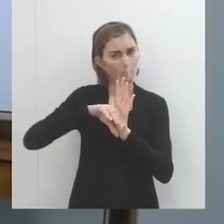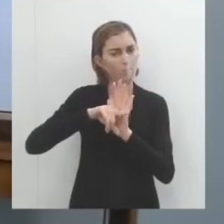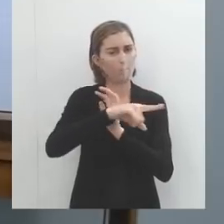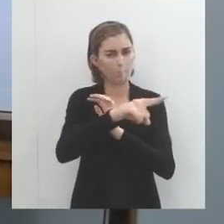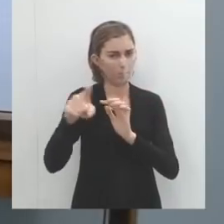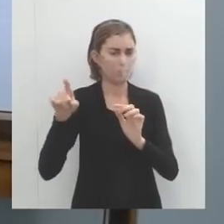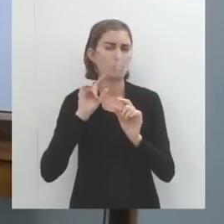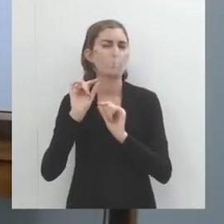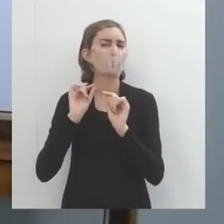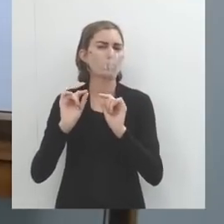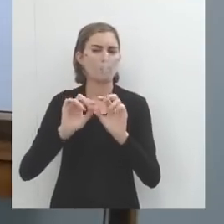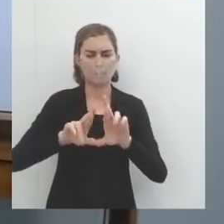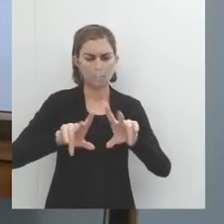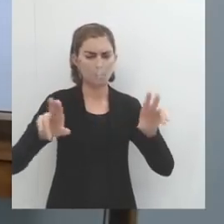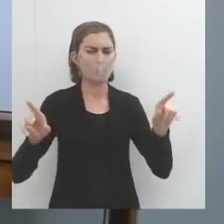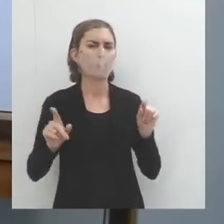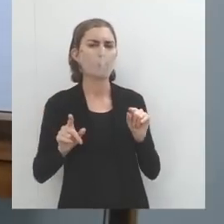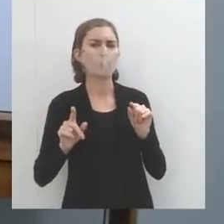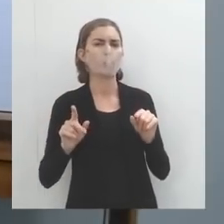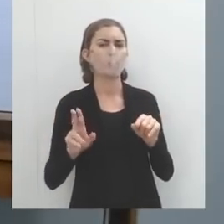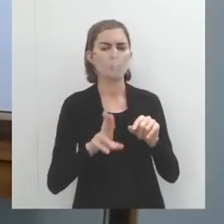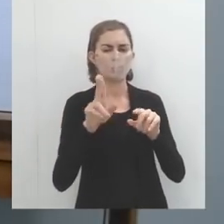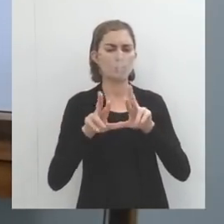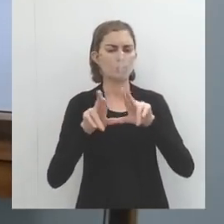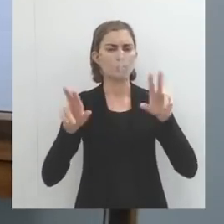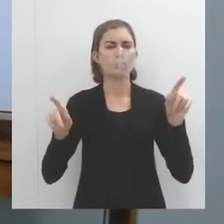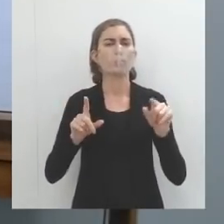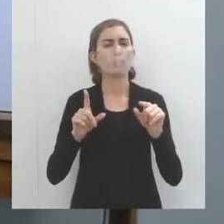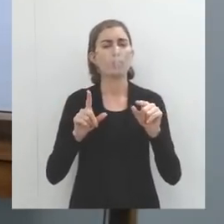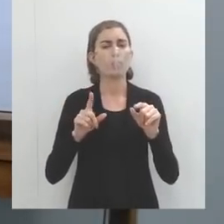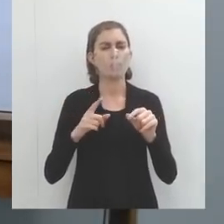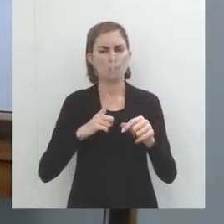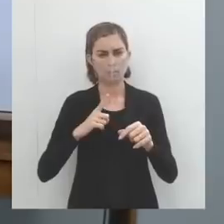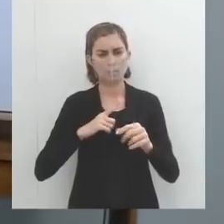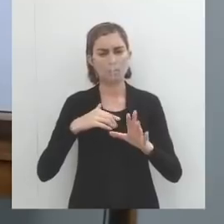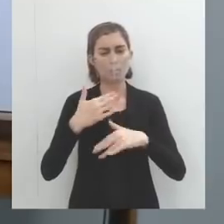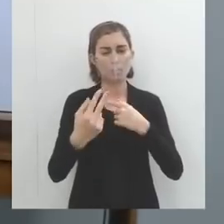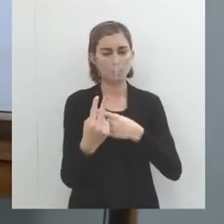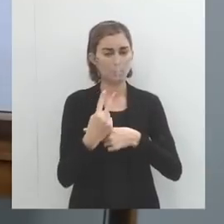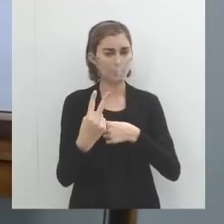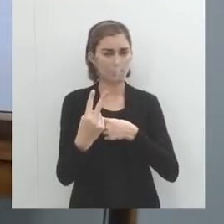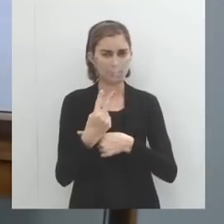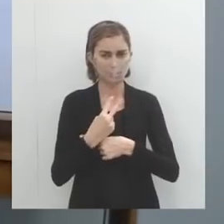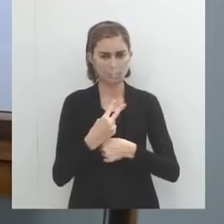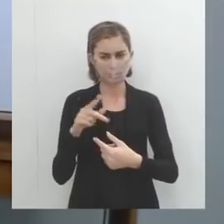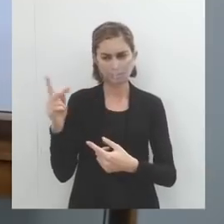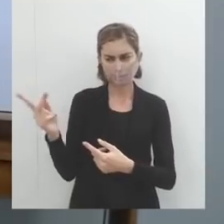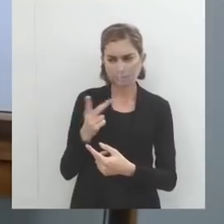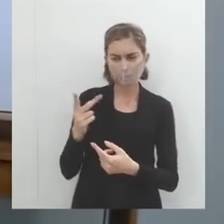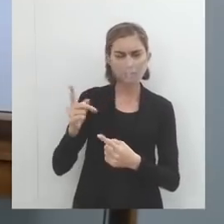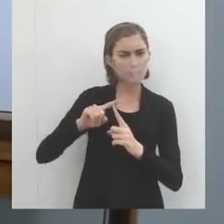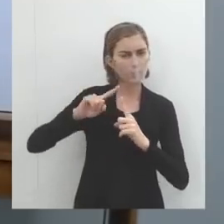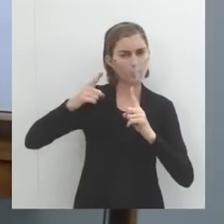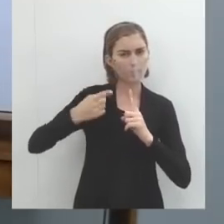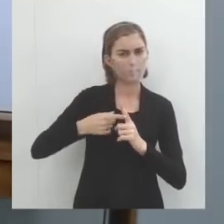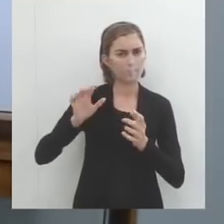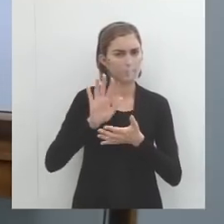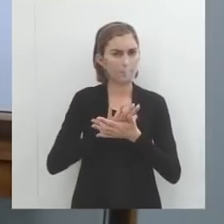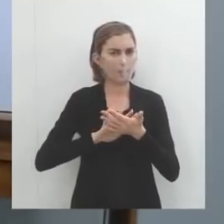Esses meios contraceptivos, esses meios que vão proteger o casal de uma